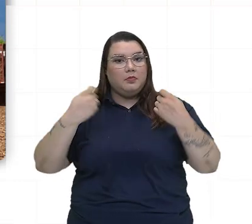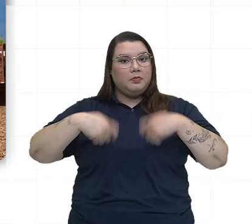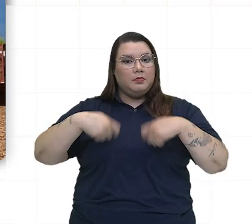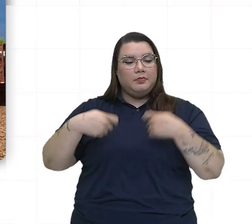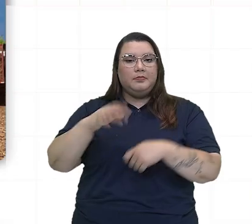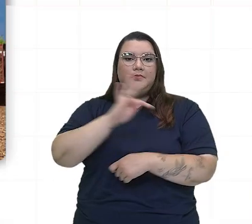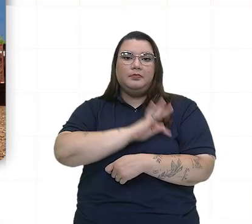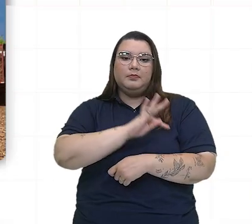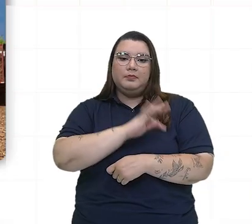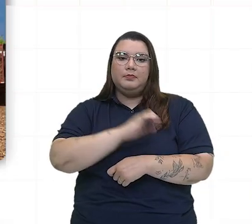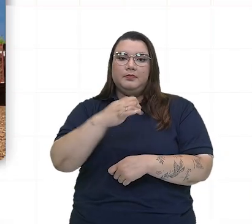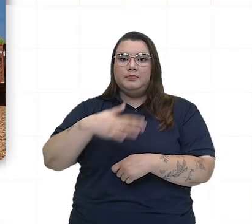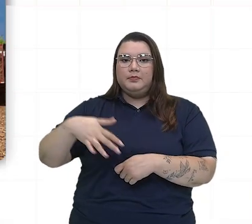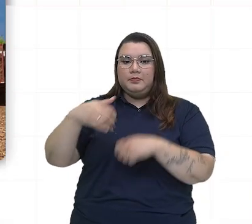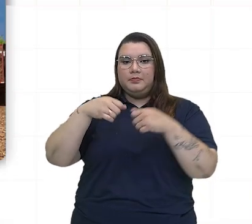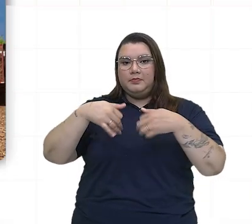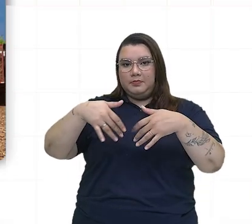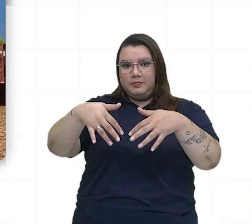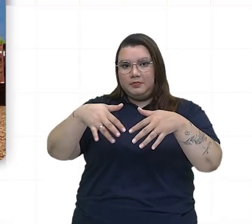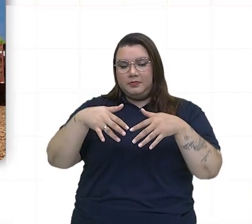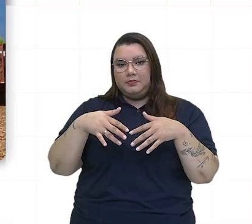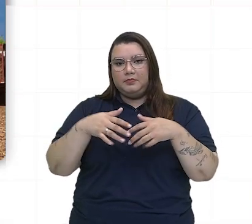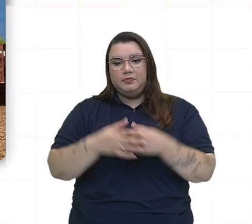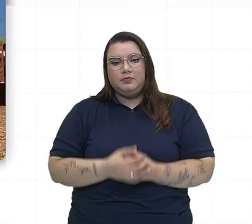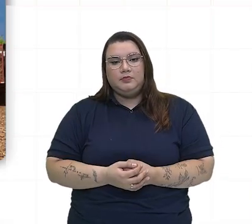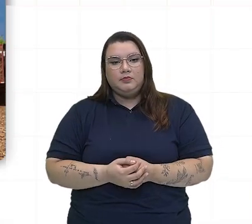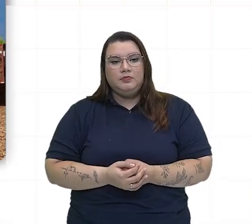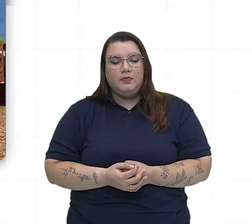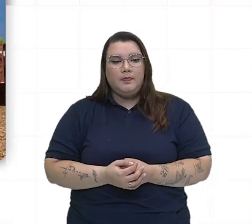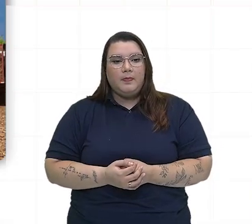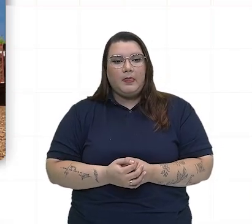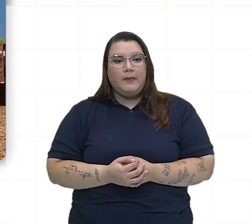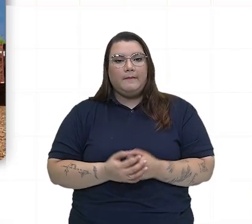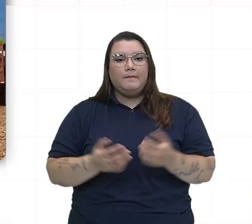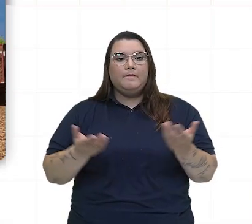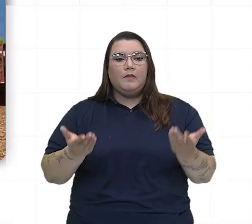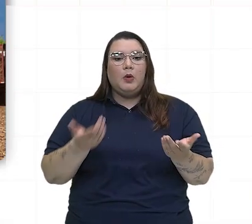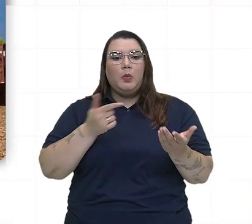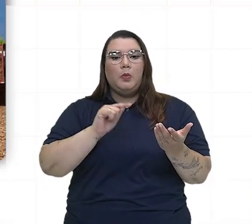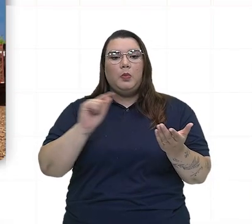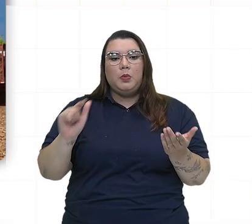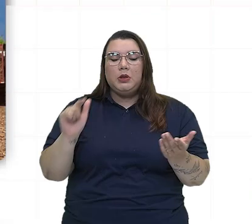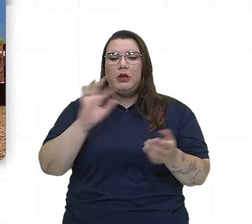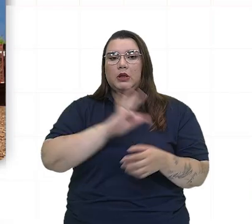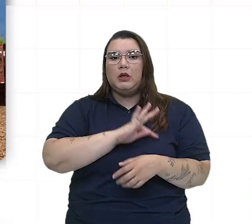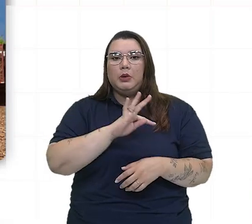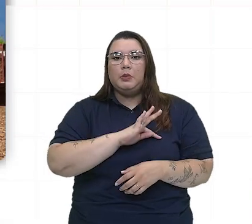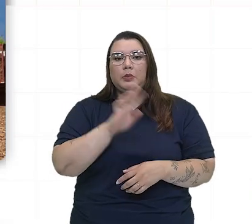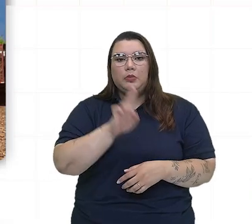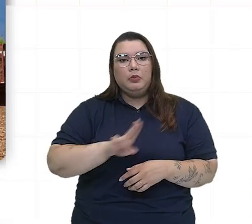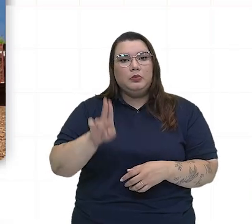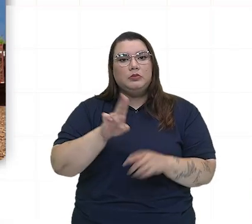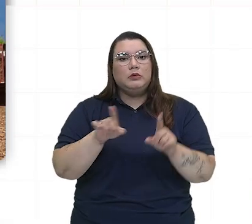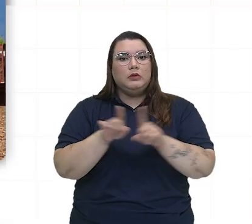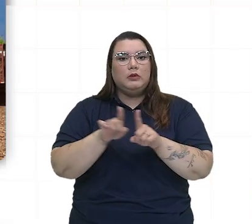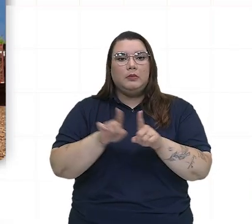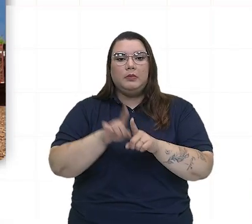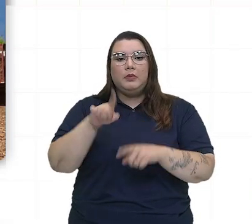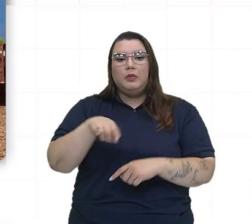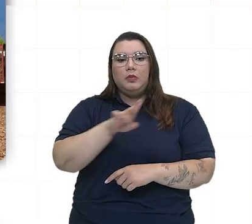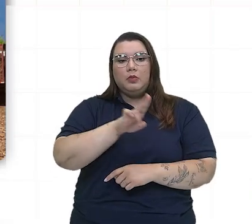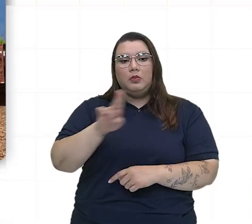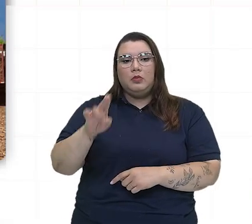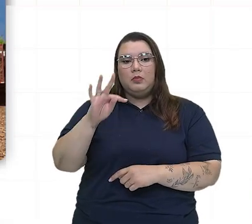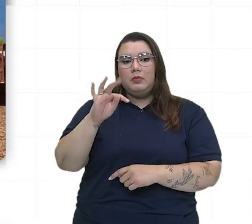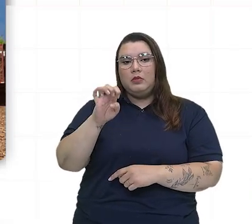uso de técnicas de irrigação. O terraceamento é uma técnica também que é